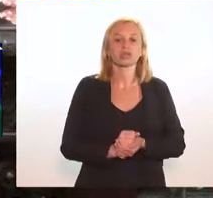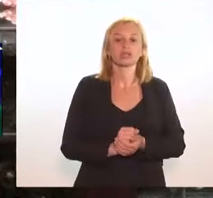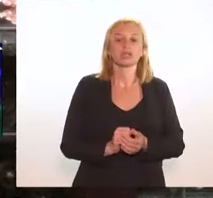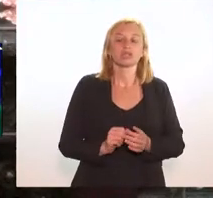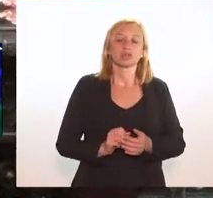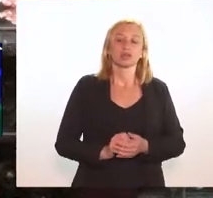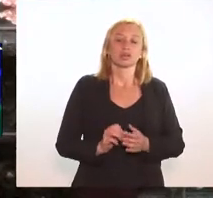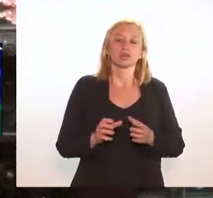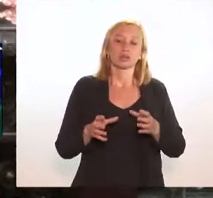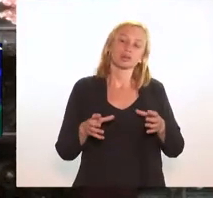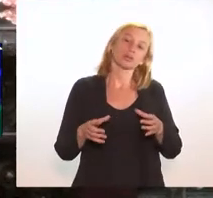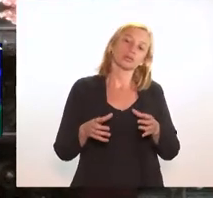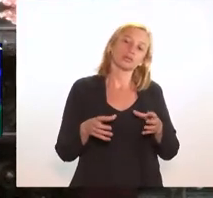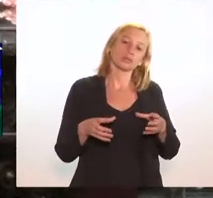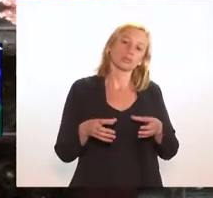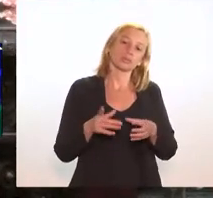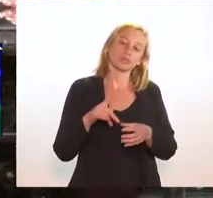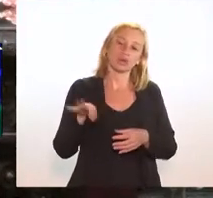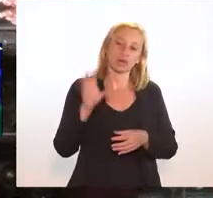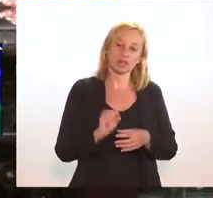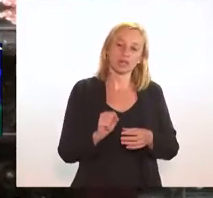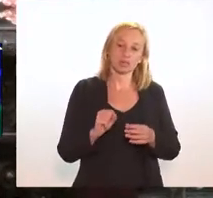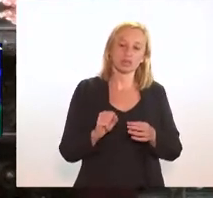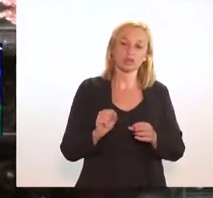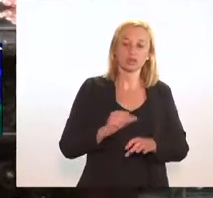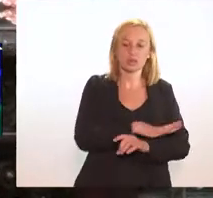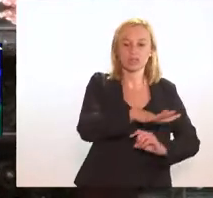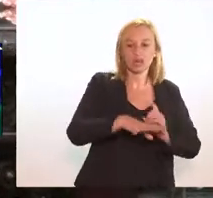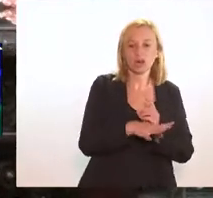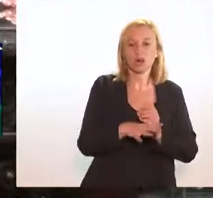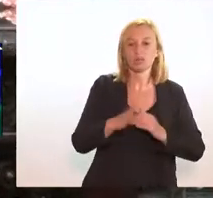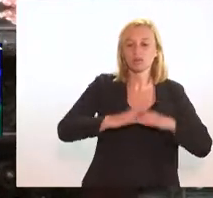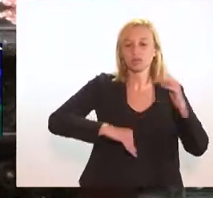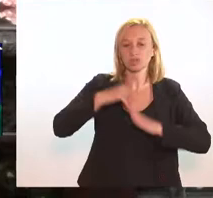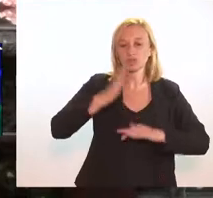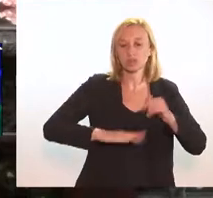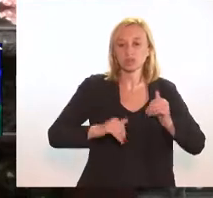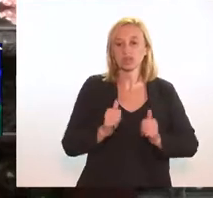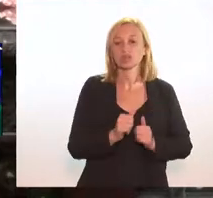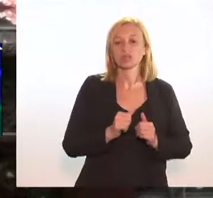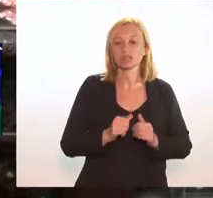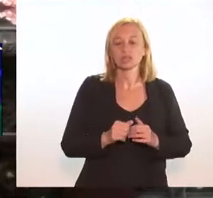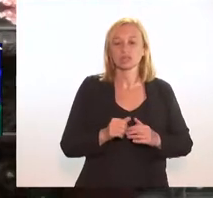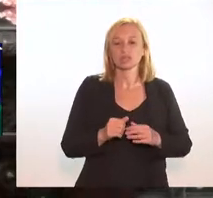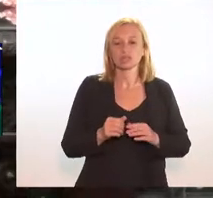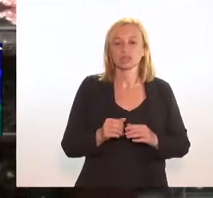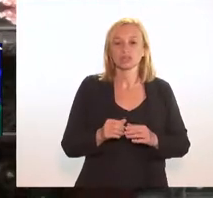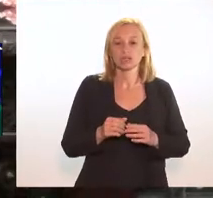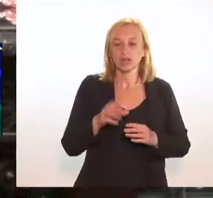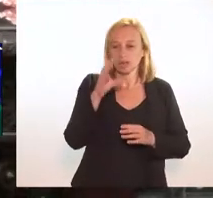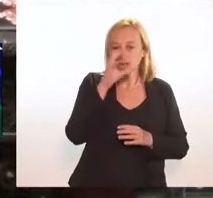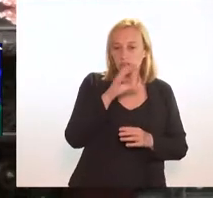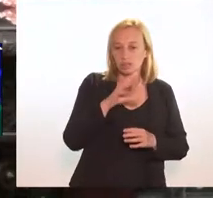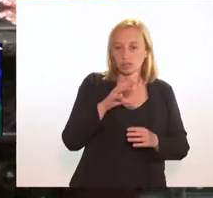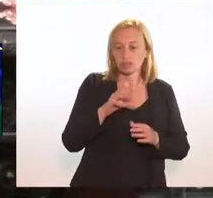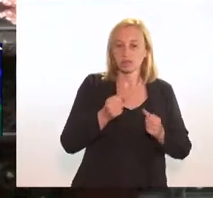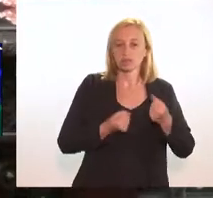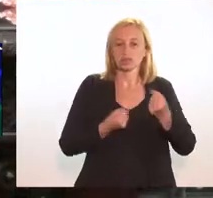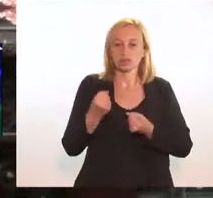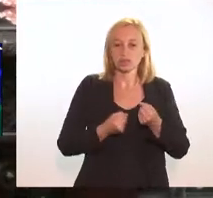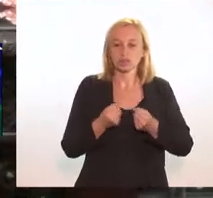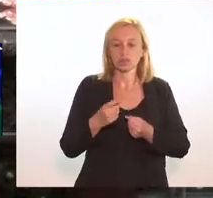de Formação, Qualificação e Habilitação Profissional de Condutores de Veículos Automotores, cria a CNH Social e dá